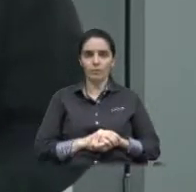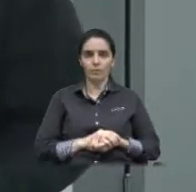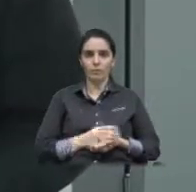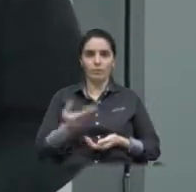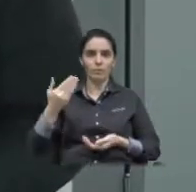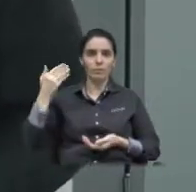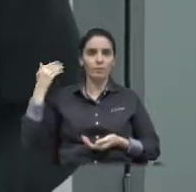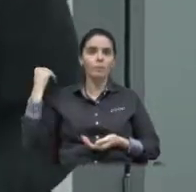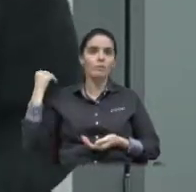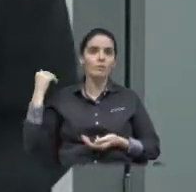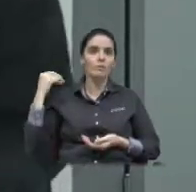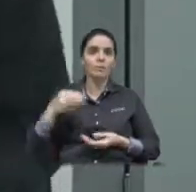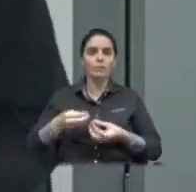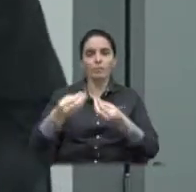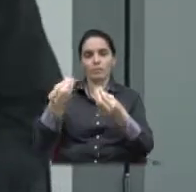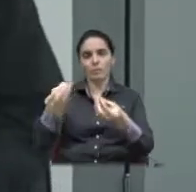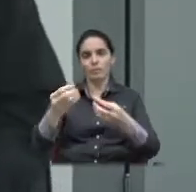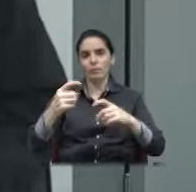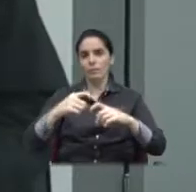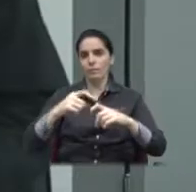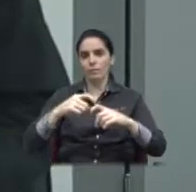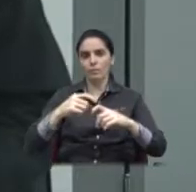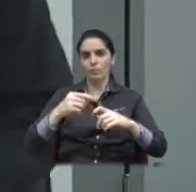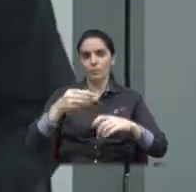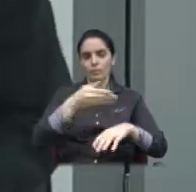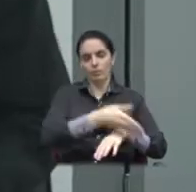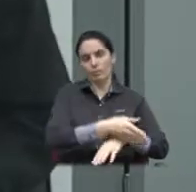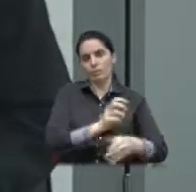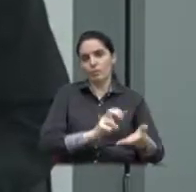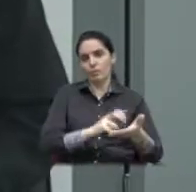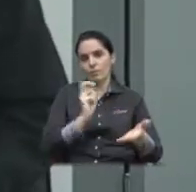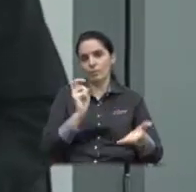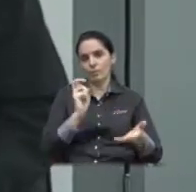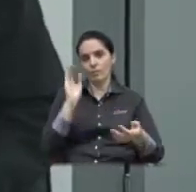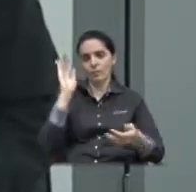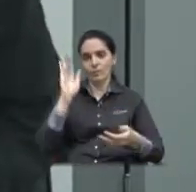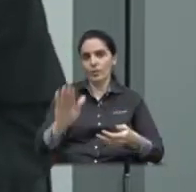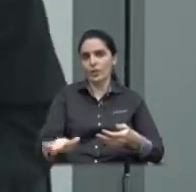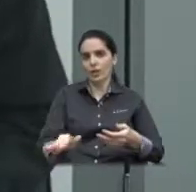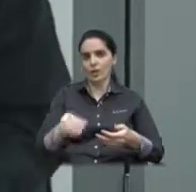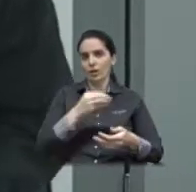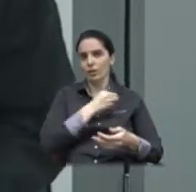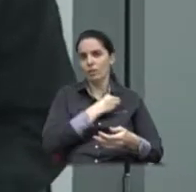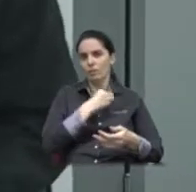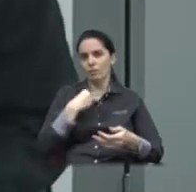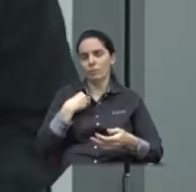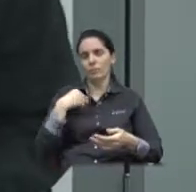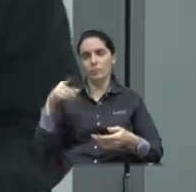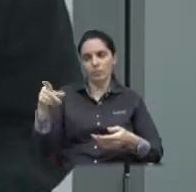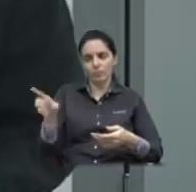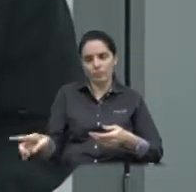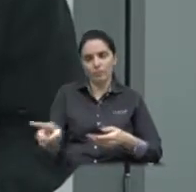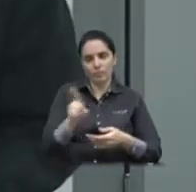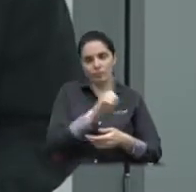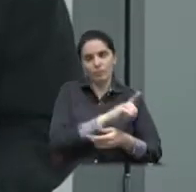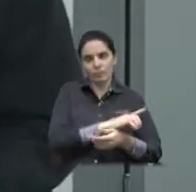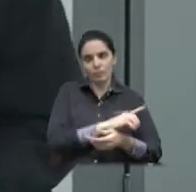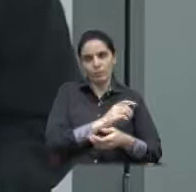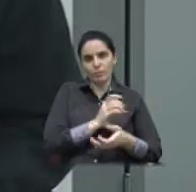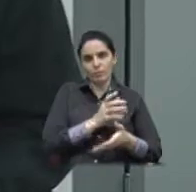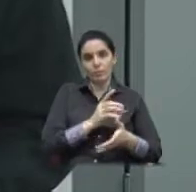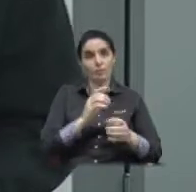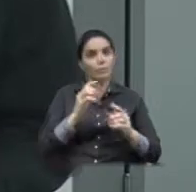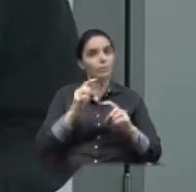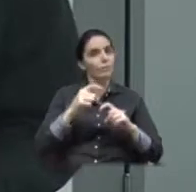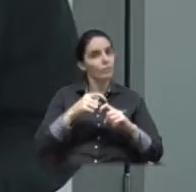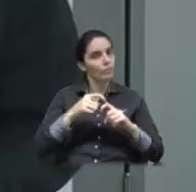quebrar um galho, eu vou agora de manhã no médico, à tarde colher uns exames, o senhor não me dá o dia, a responsabilidade cai sobre nossas